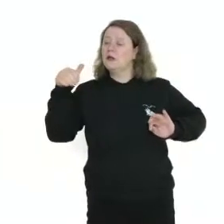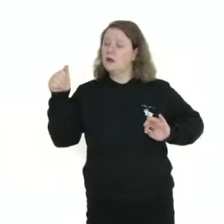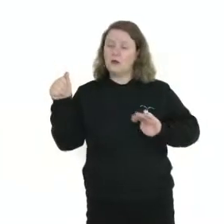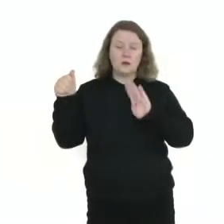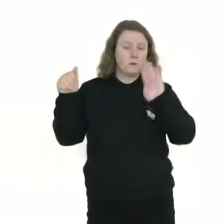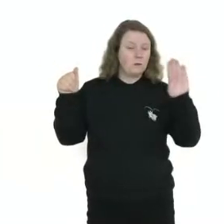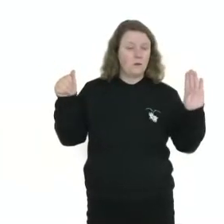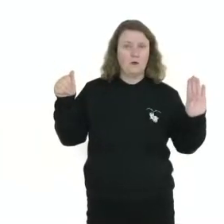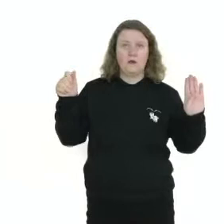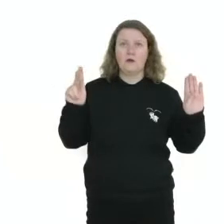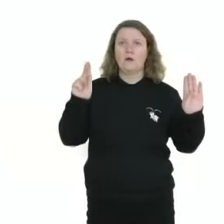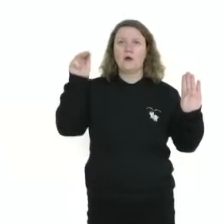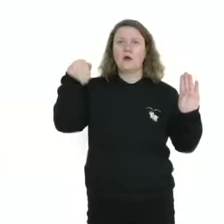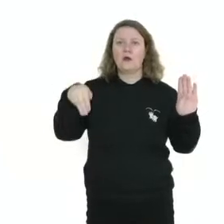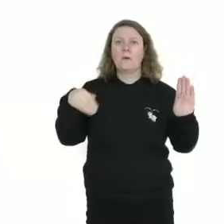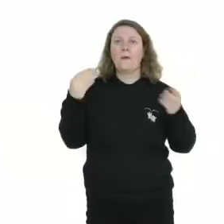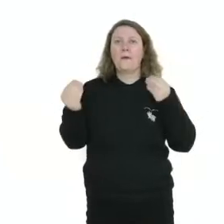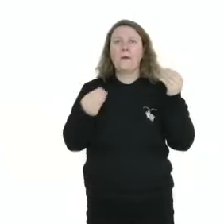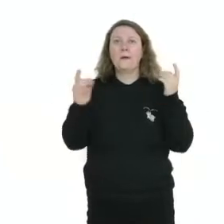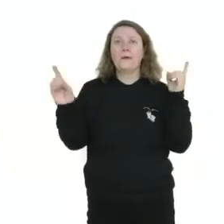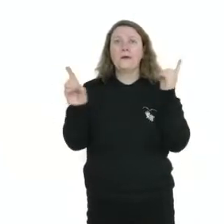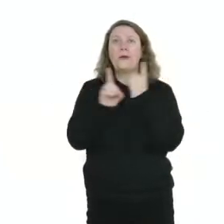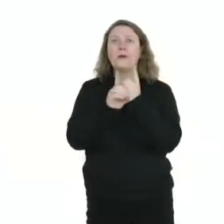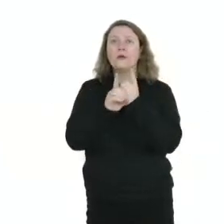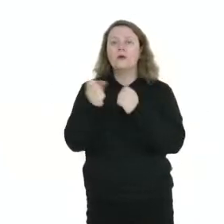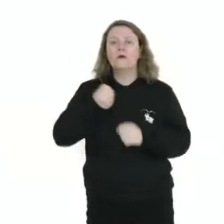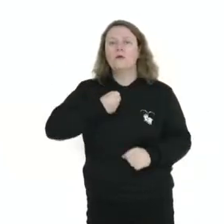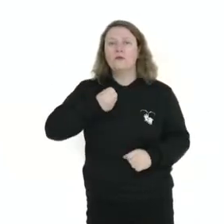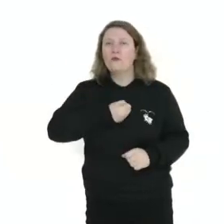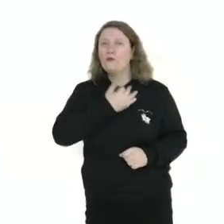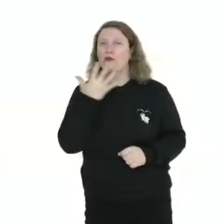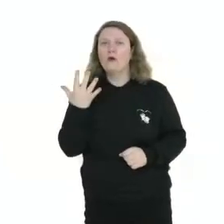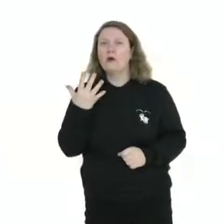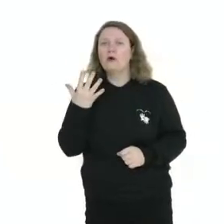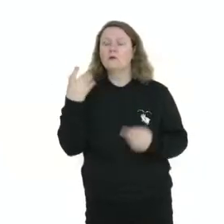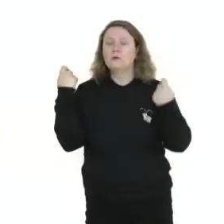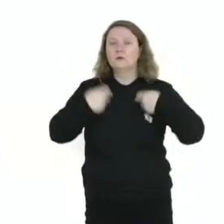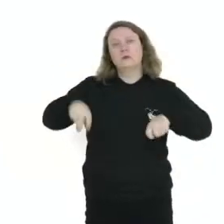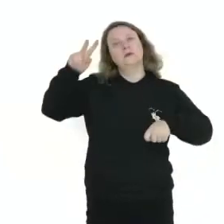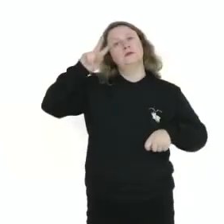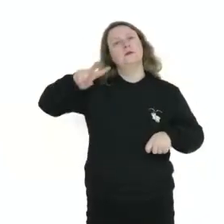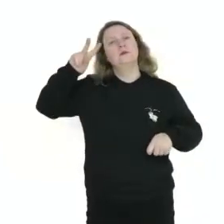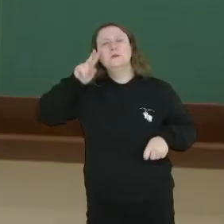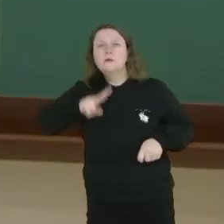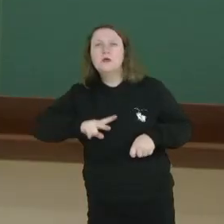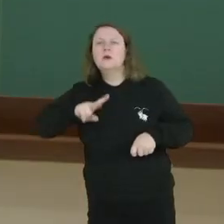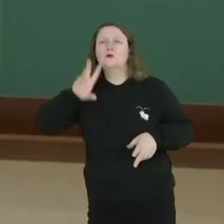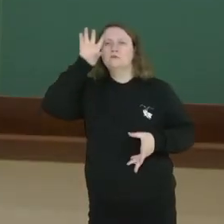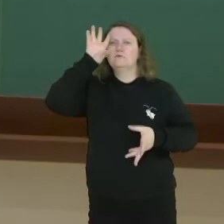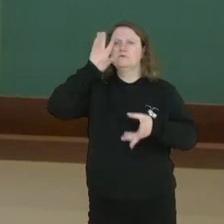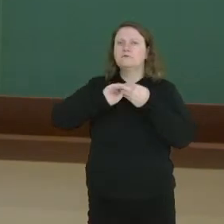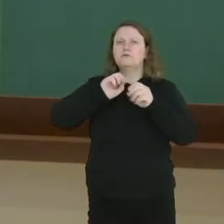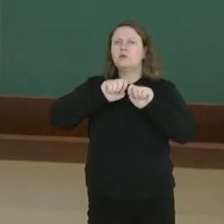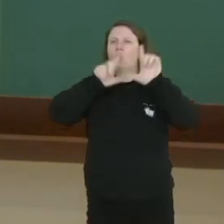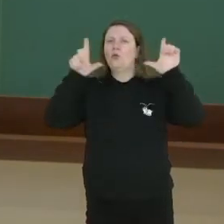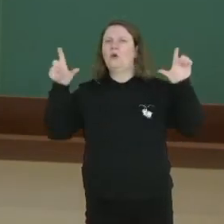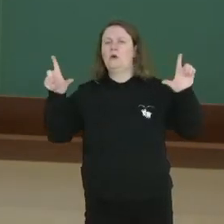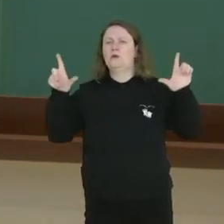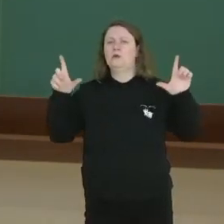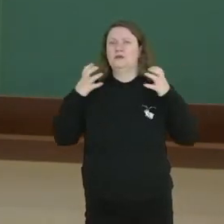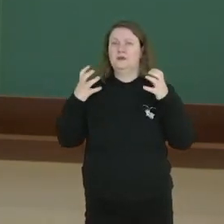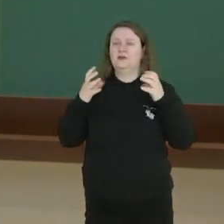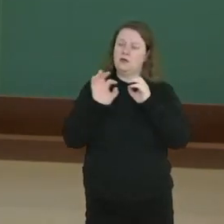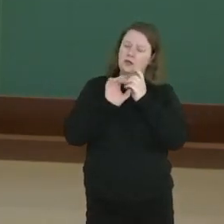B em quilômetros. Então a primeira coisa que eu preciso lembrar, entender, e é lógico que quando você quer a distância entre